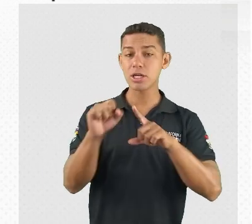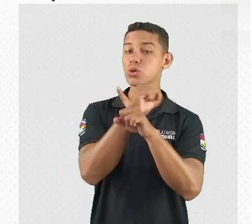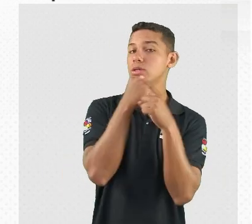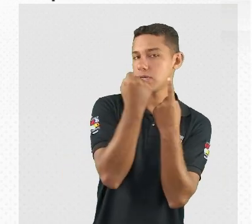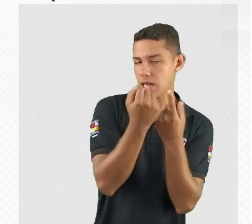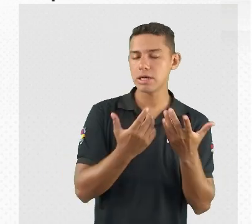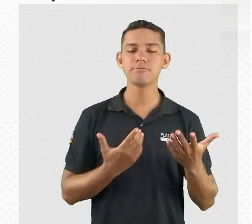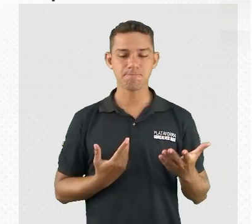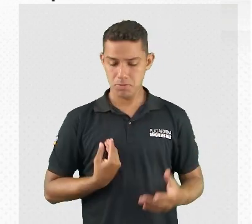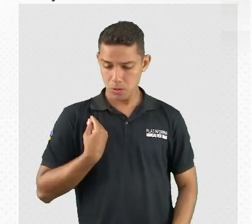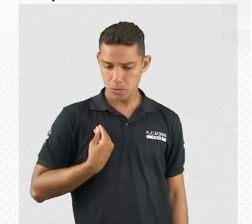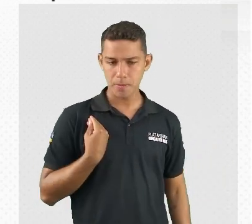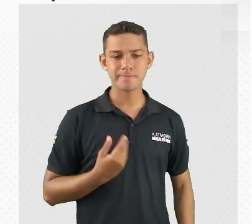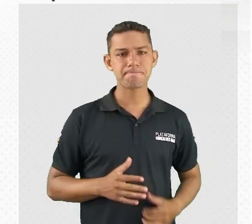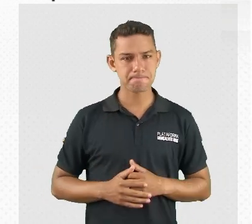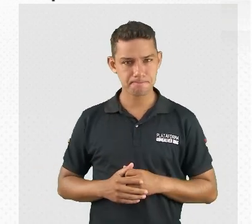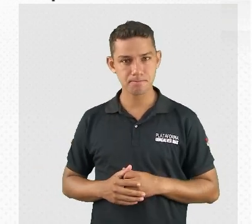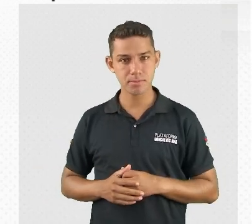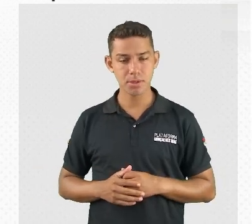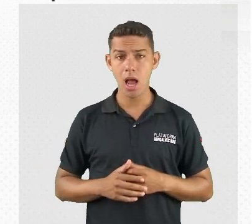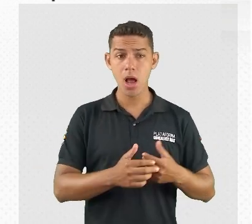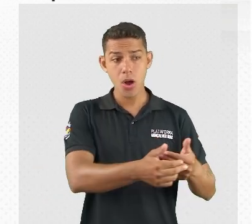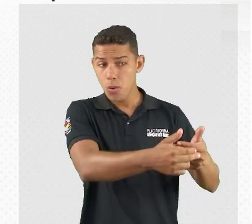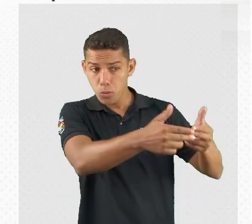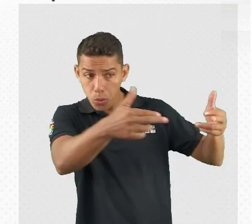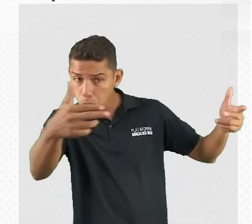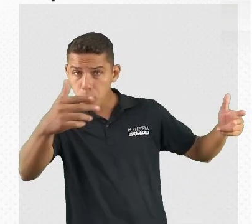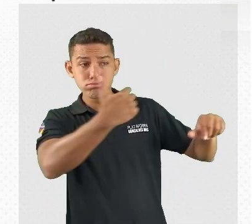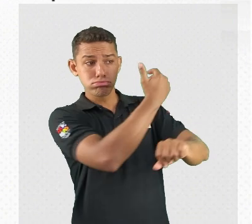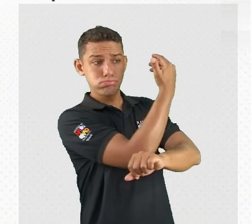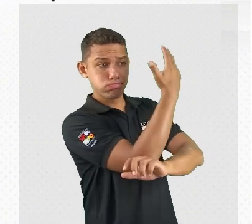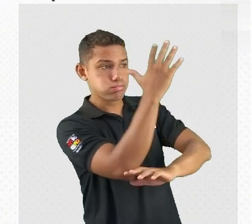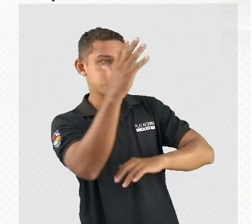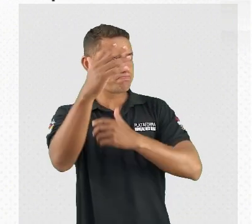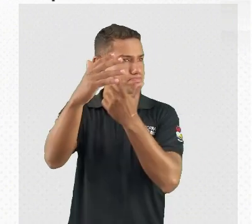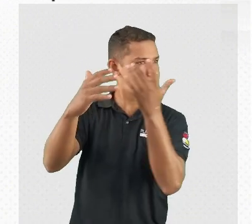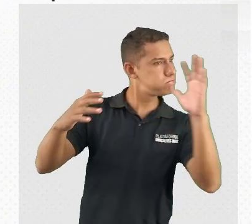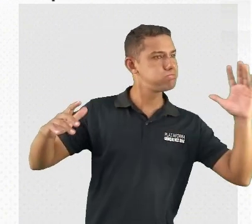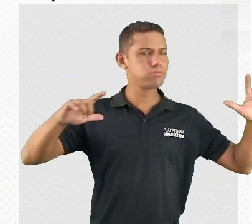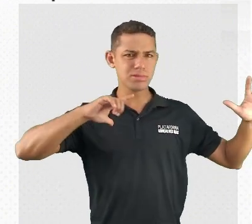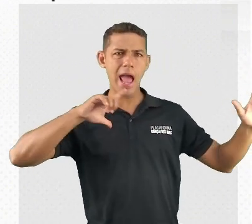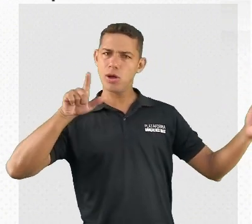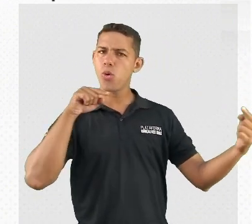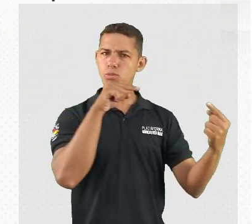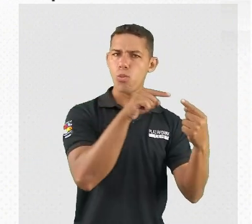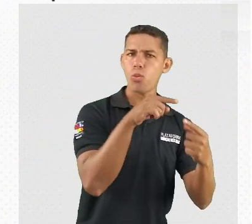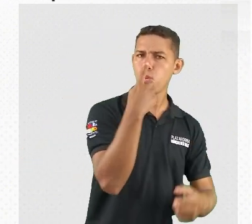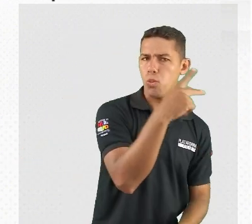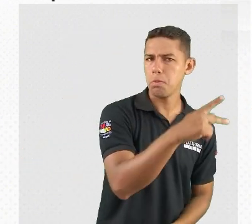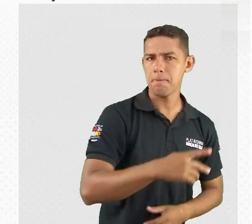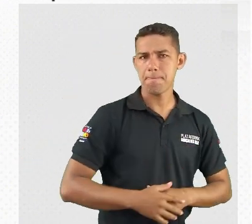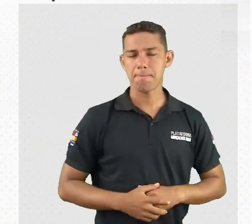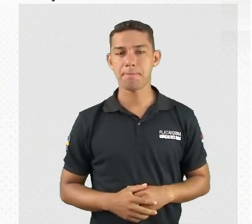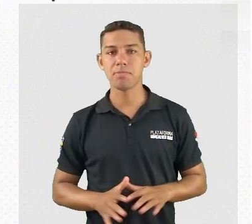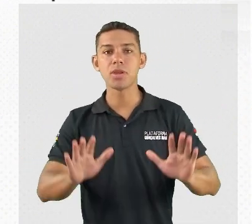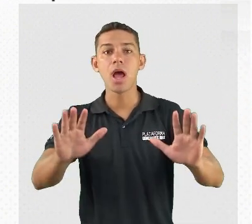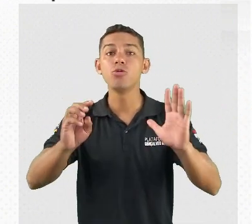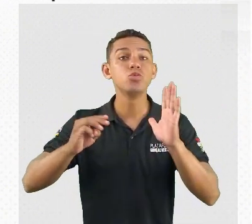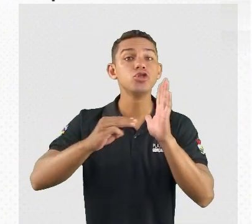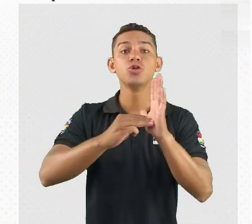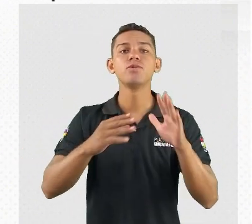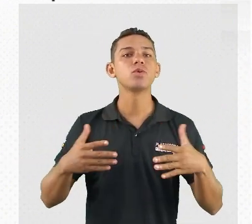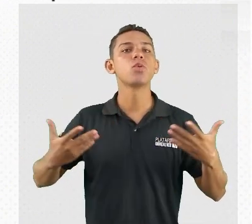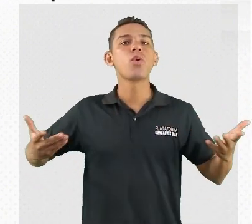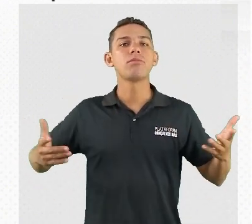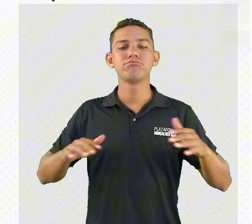sua finalidade. As coisas na natureza também têm sua finalidade, E o que difere o homem dessas outras